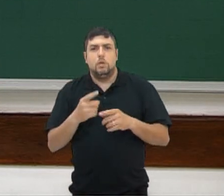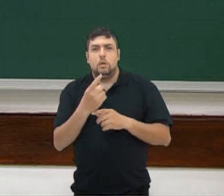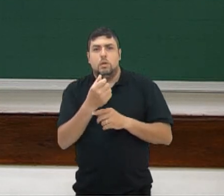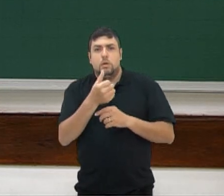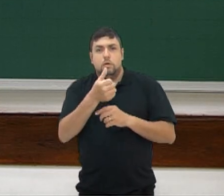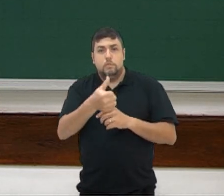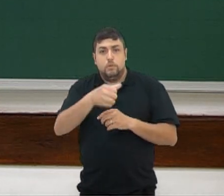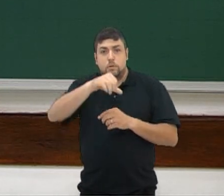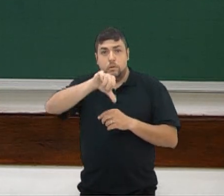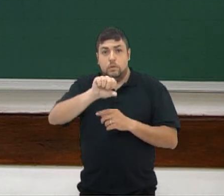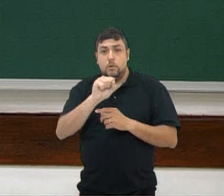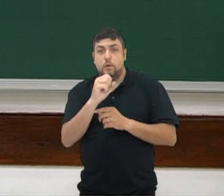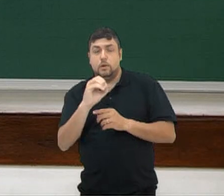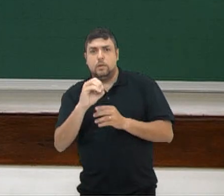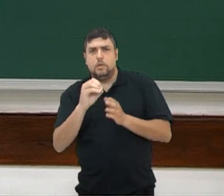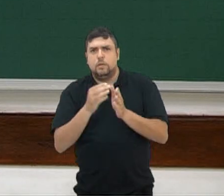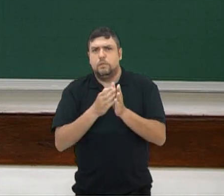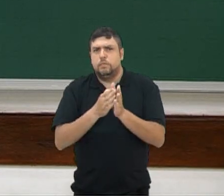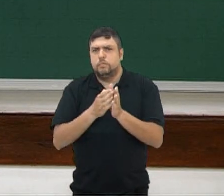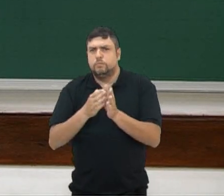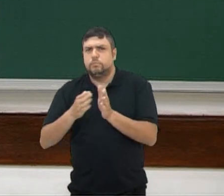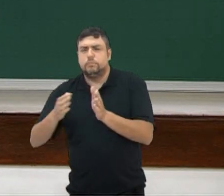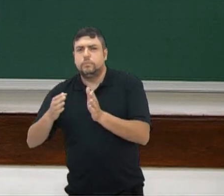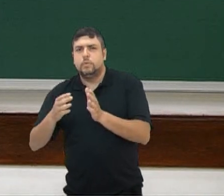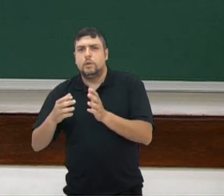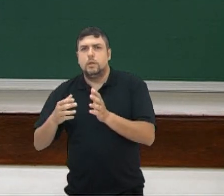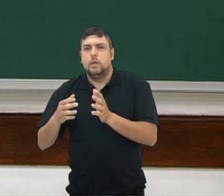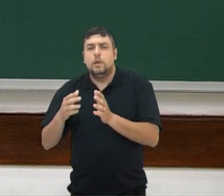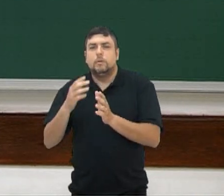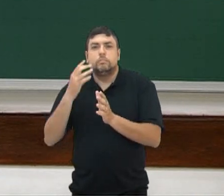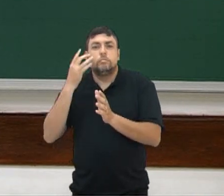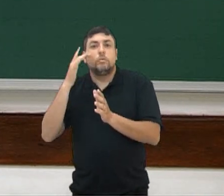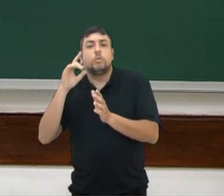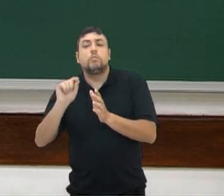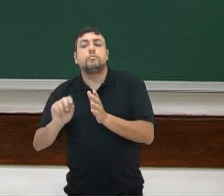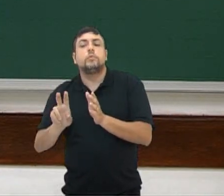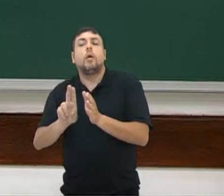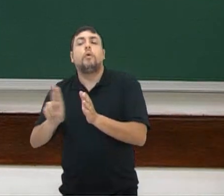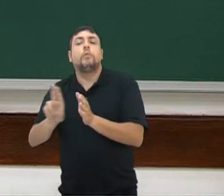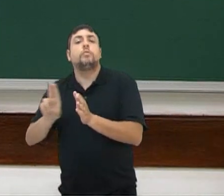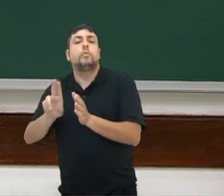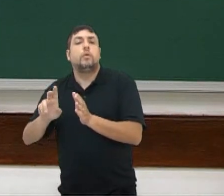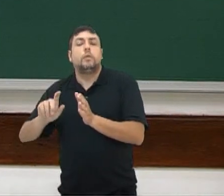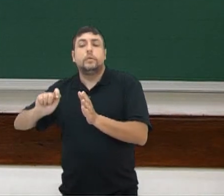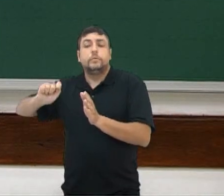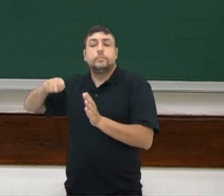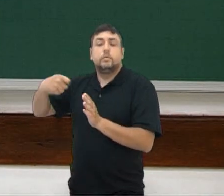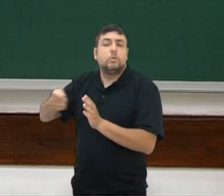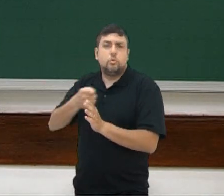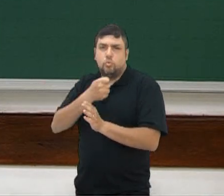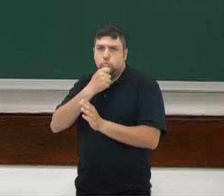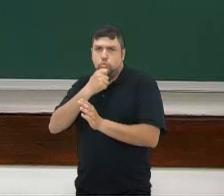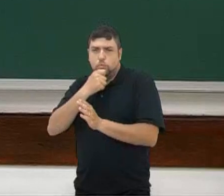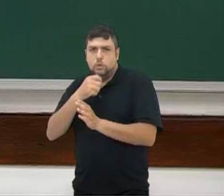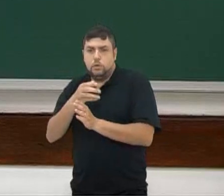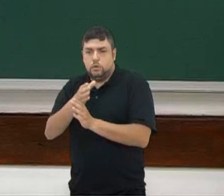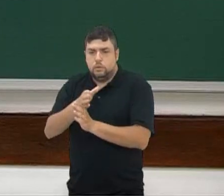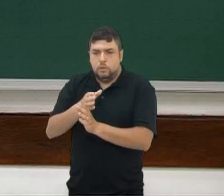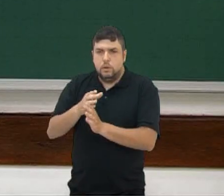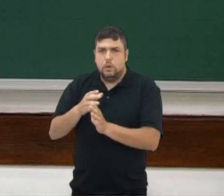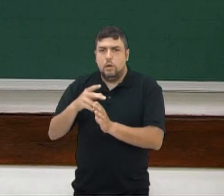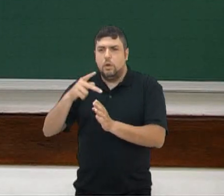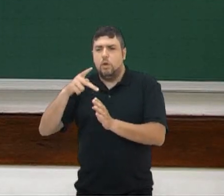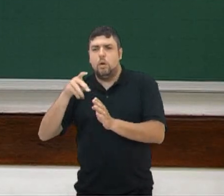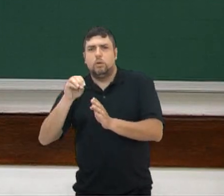gente que está até viva ainda, então não está ainda determinado um período, é o que está acontecendo, então a gente chama aí que é o